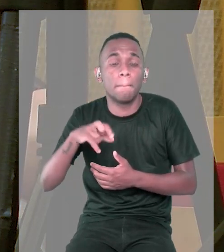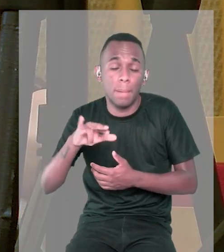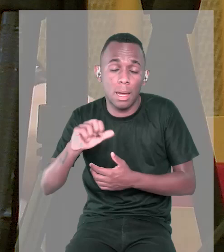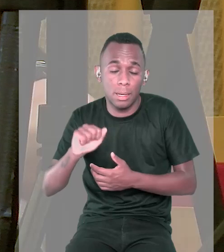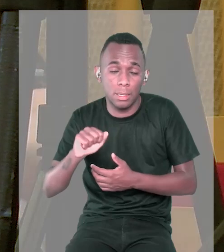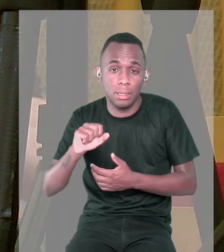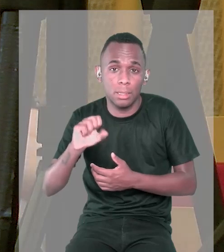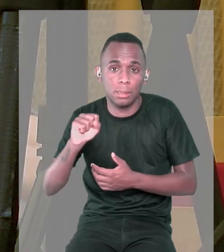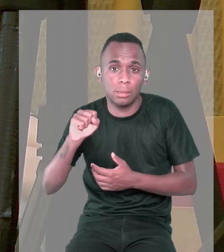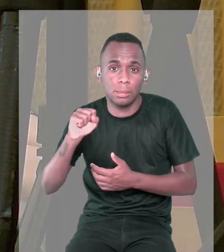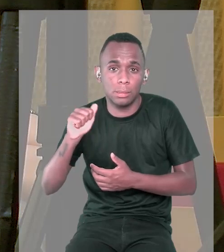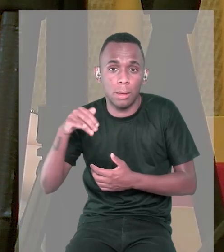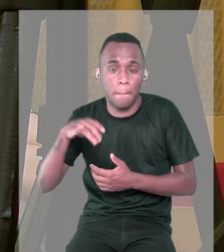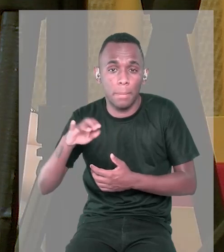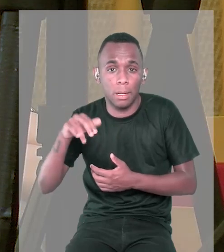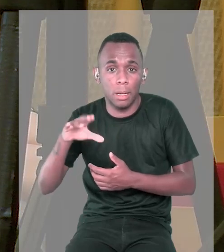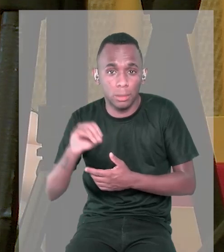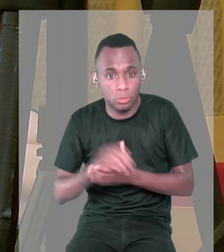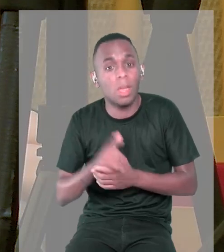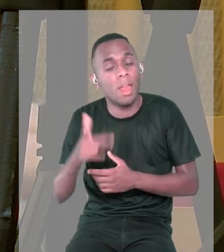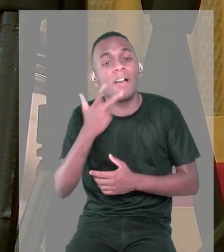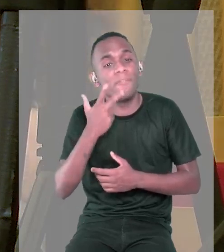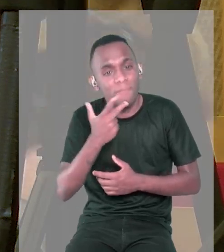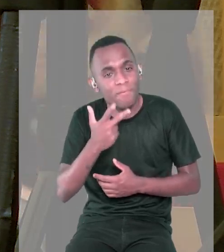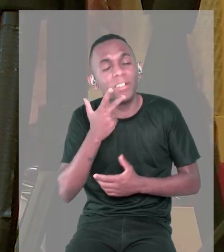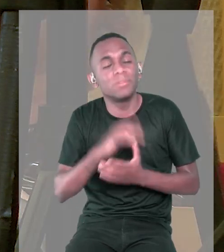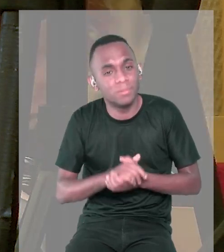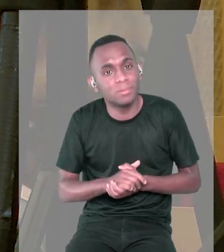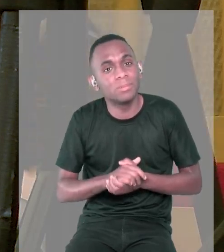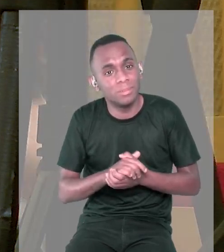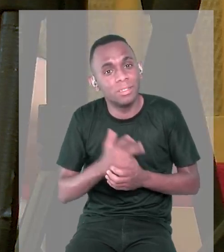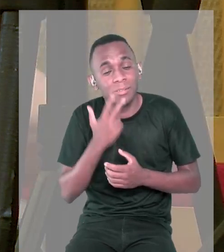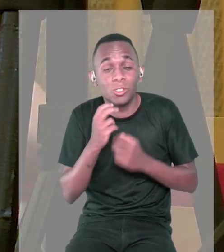Então estou passando vergonha. A Metáfora do Coração, não sei se foi essa. Foi citado.